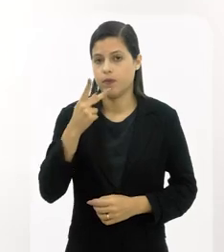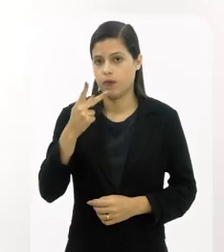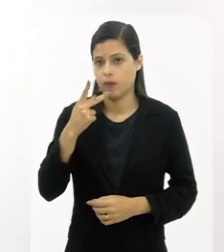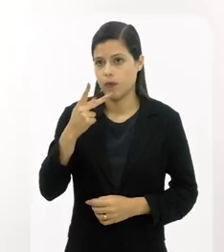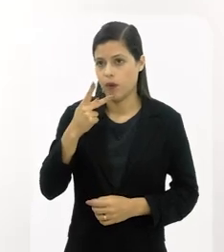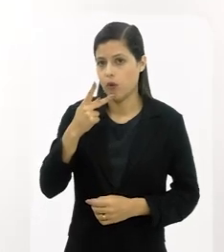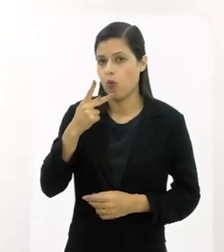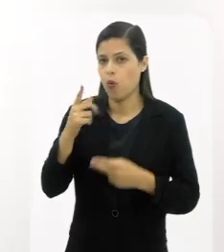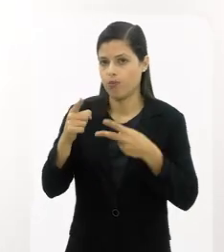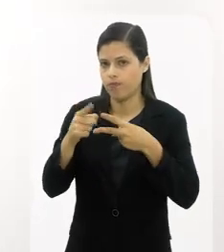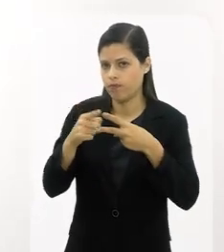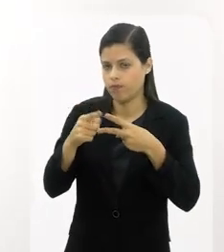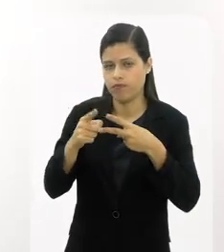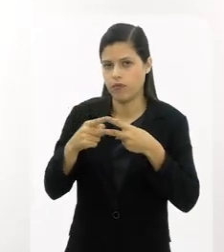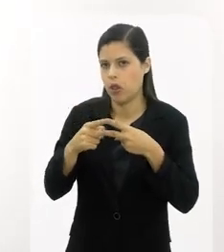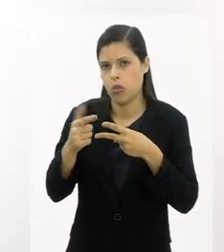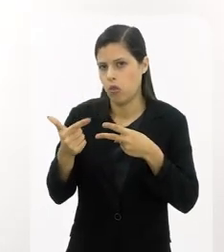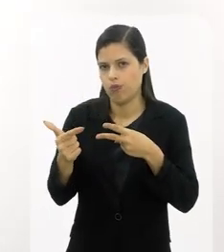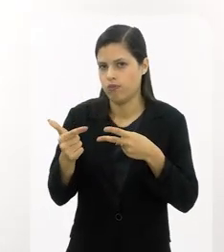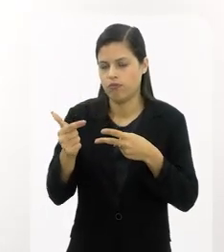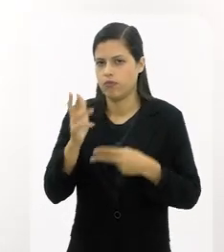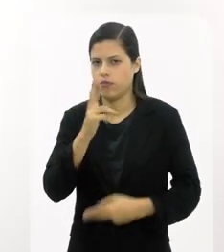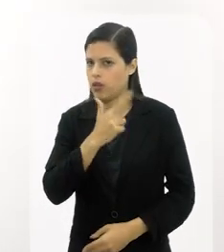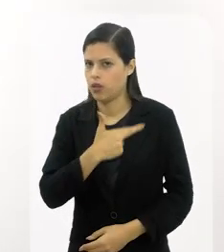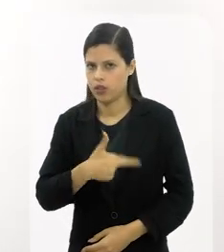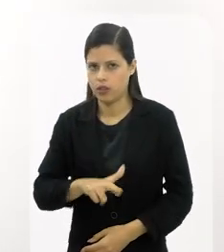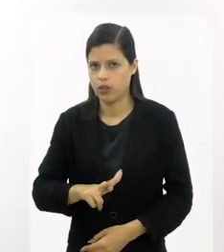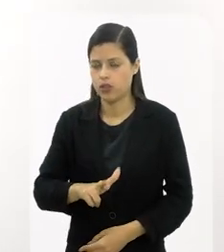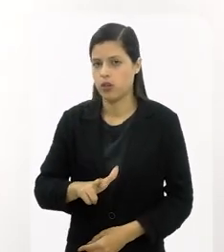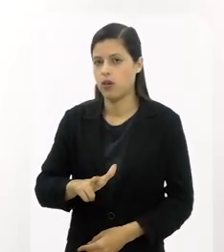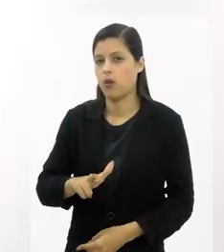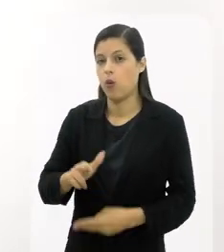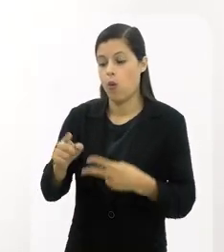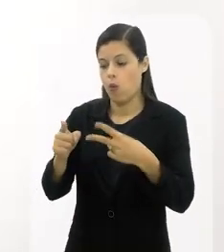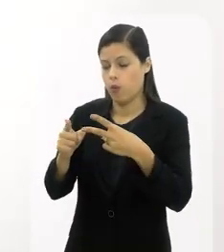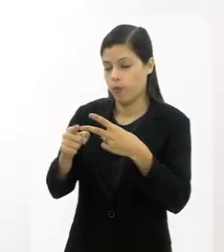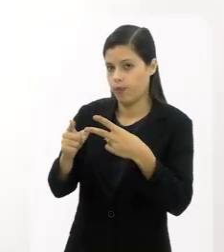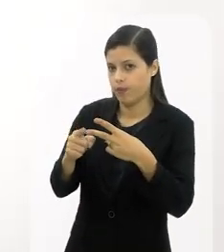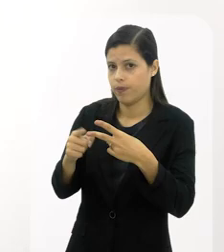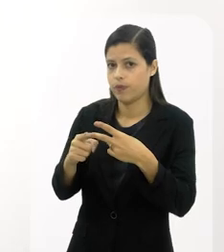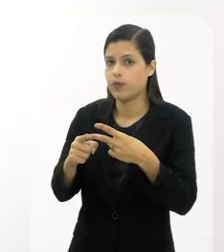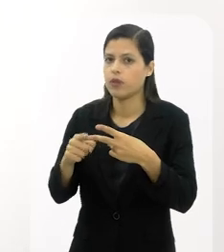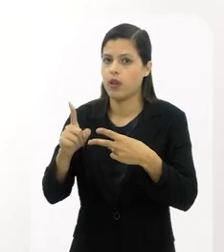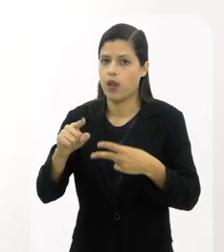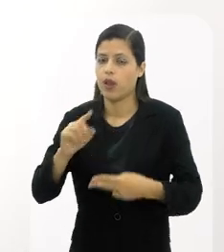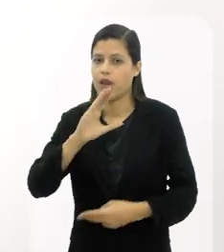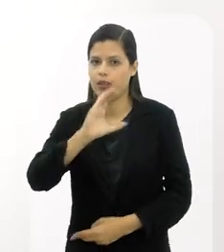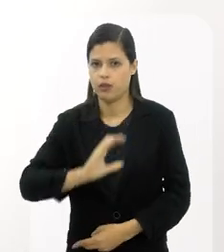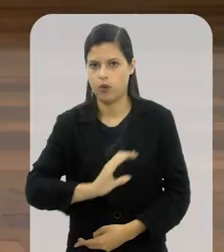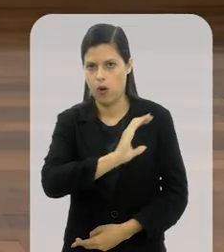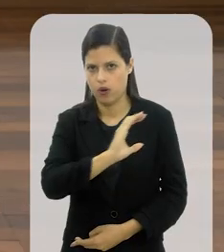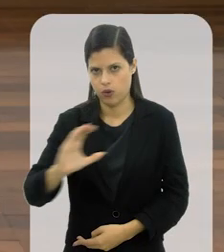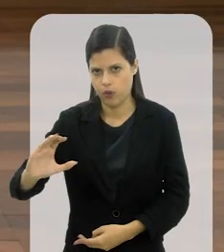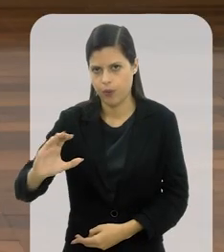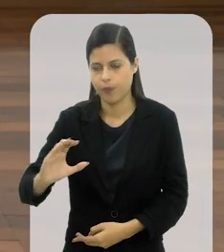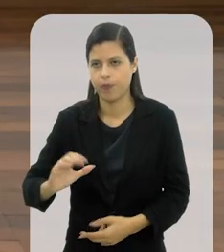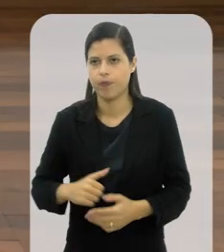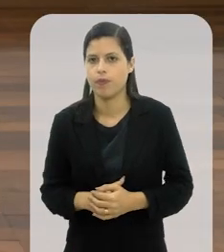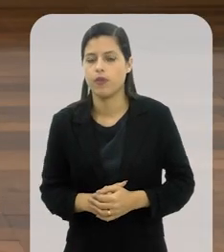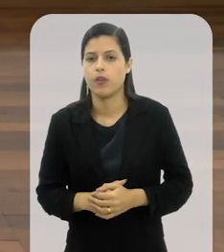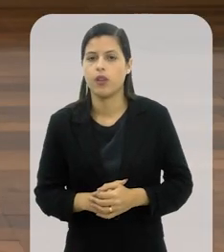você falou que o mais velho ele não segue uma religião. Sim. E o mais novo ele é católico. Continua